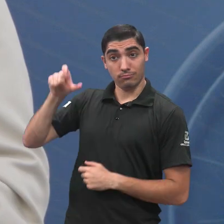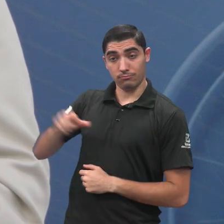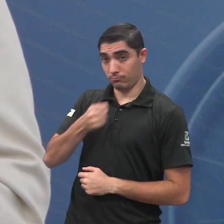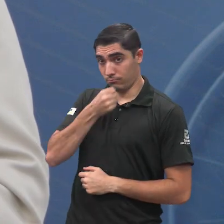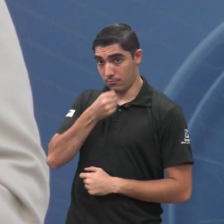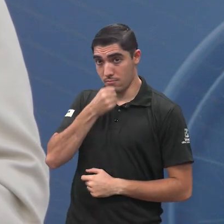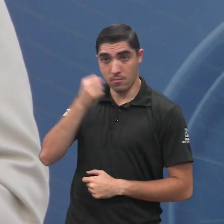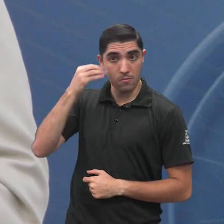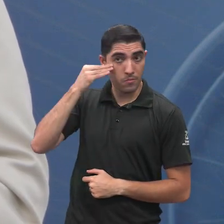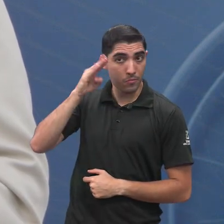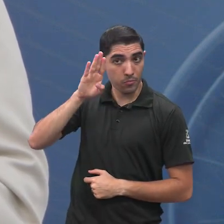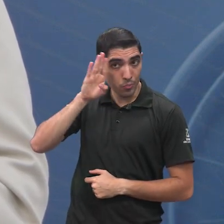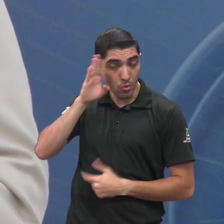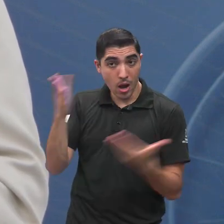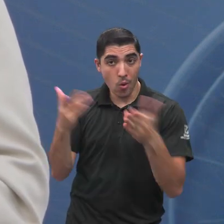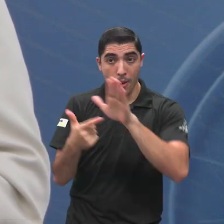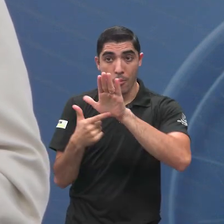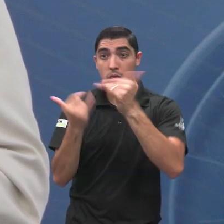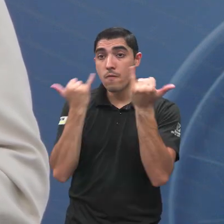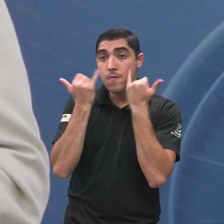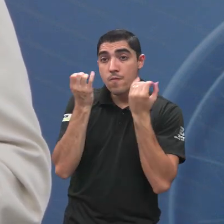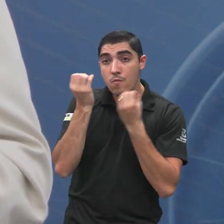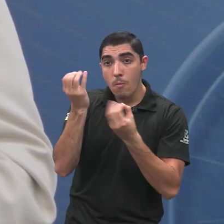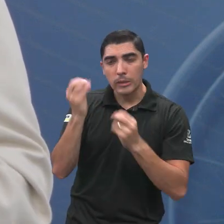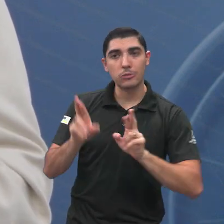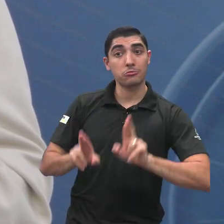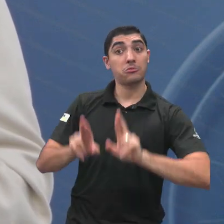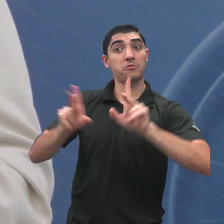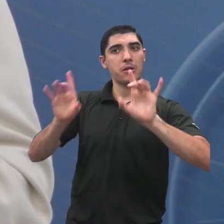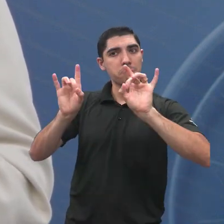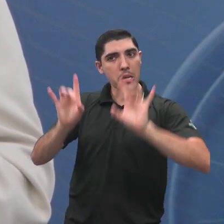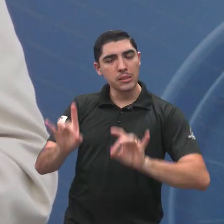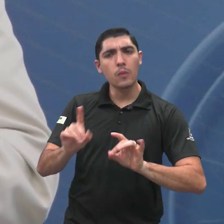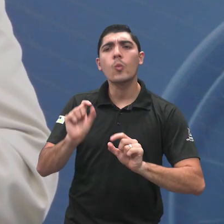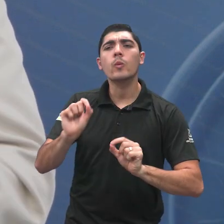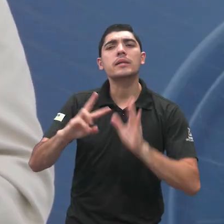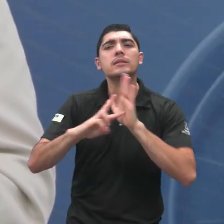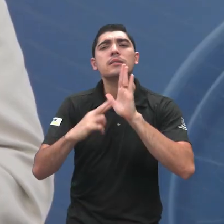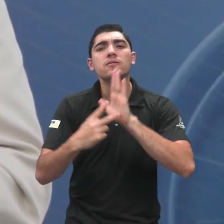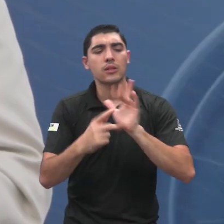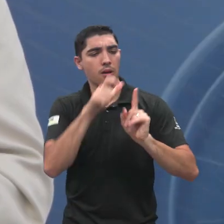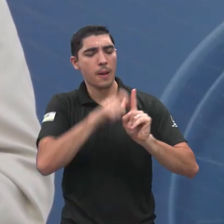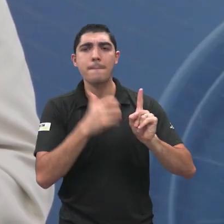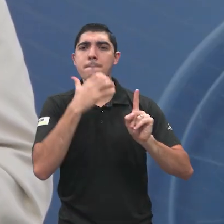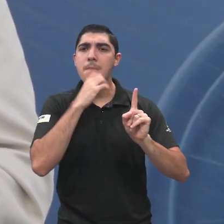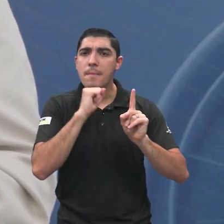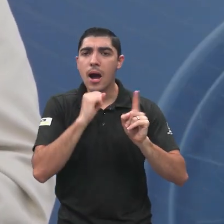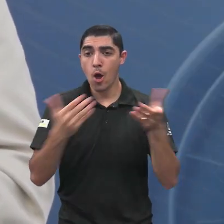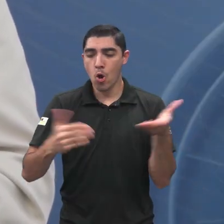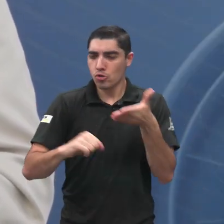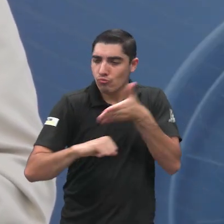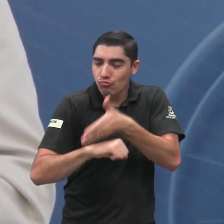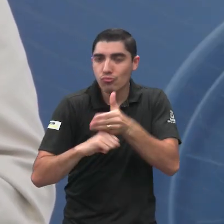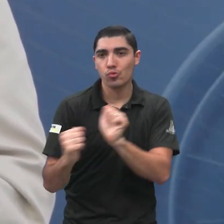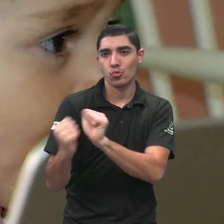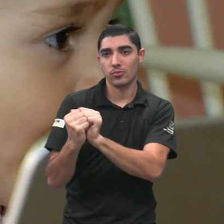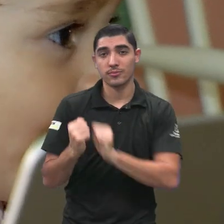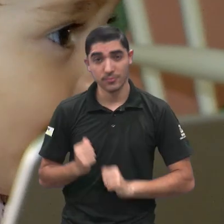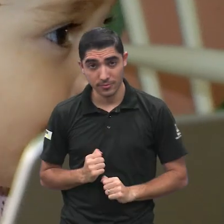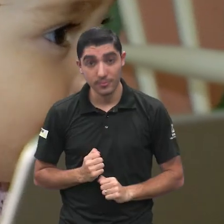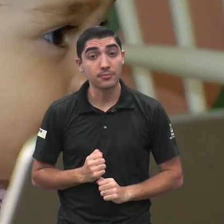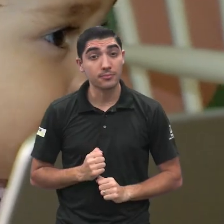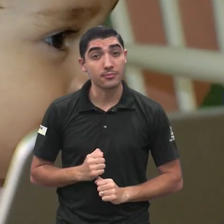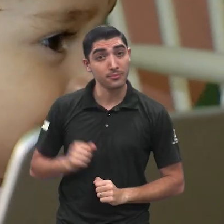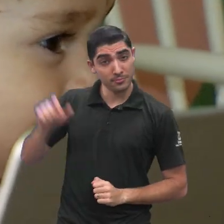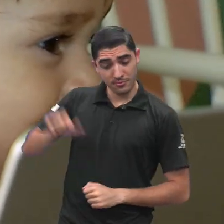repórter Bruno Castilho vai trazer informações especial, né, sobre o que significa ser pai nos dias de hoje. Confira. A